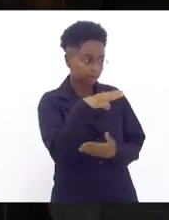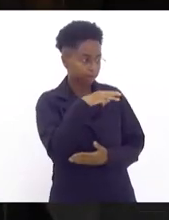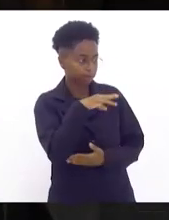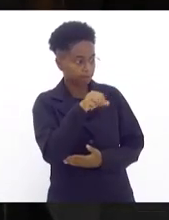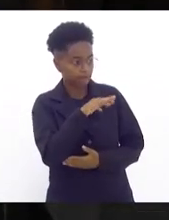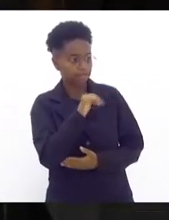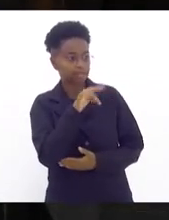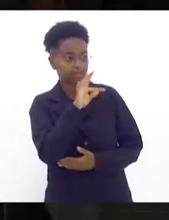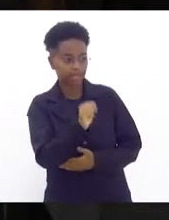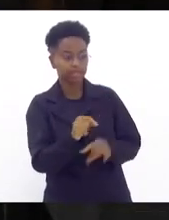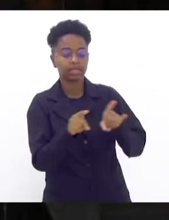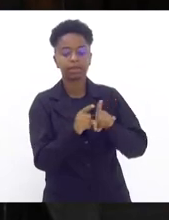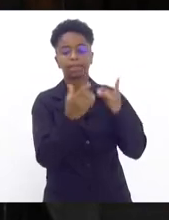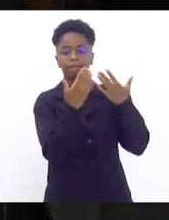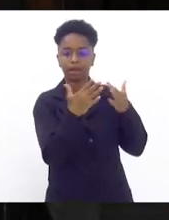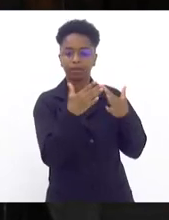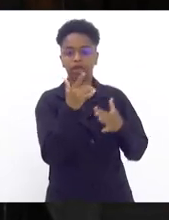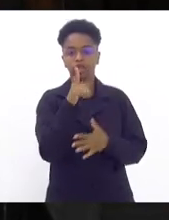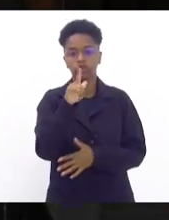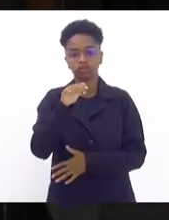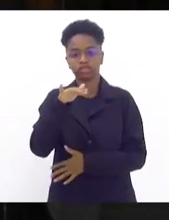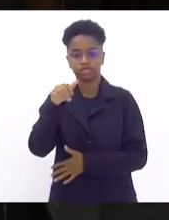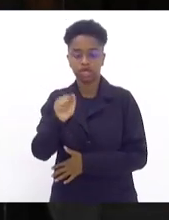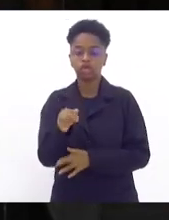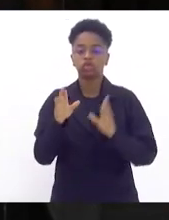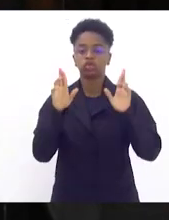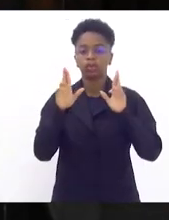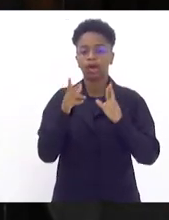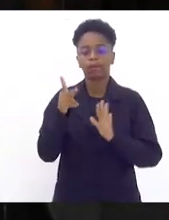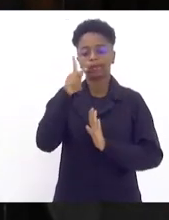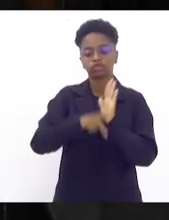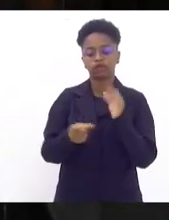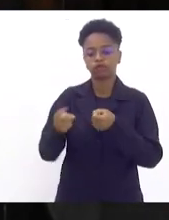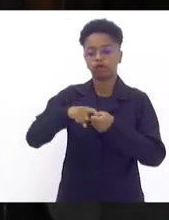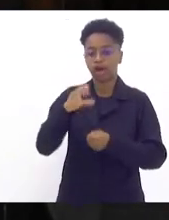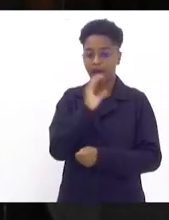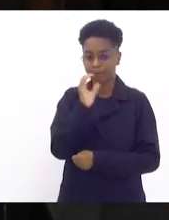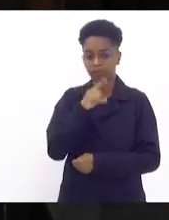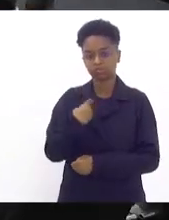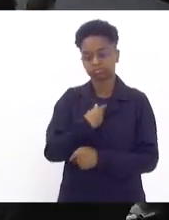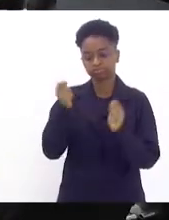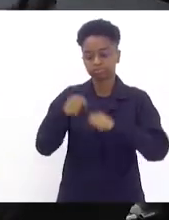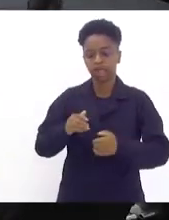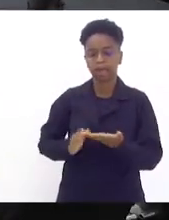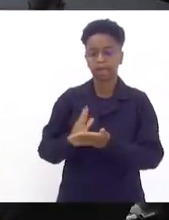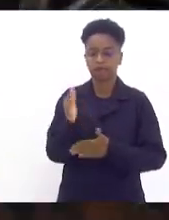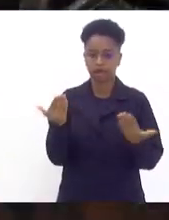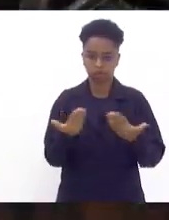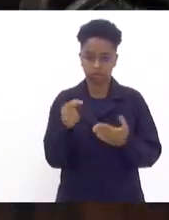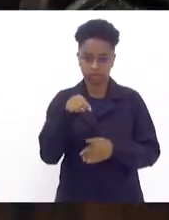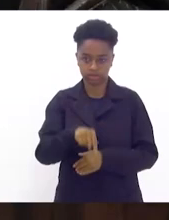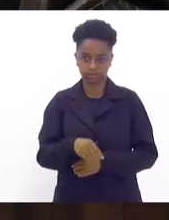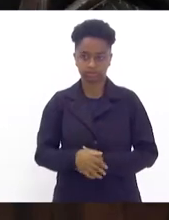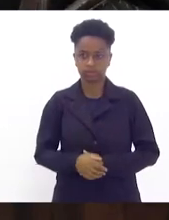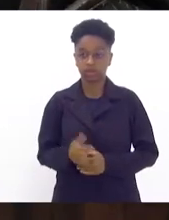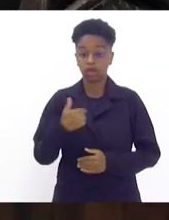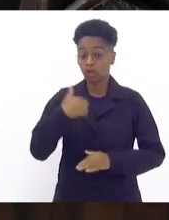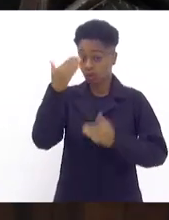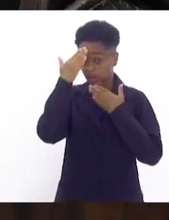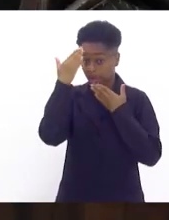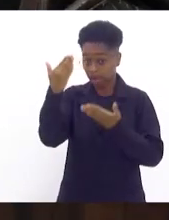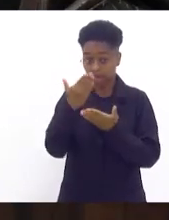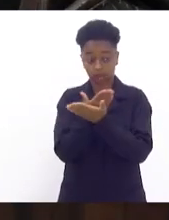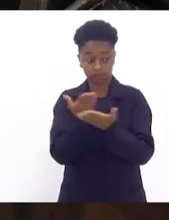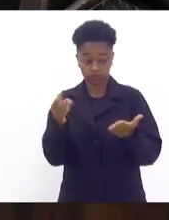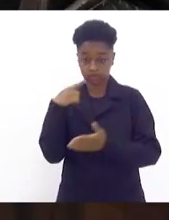deputada Lucinha e que o projeto volte o mais rápido possível para que a gente possa aprová-lo aqui nessa casa. Queria agradecer as palavras